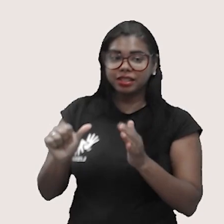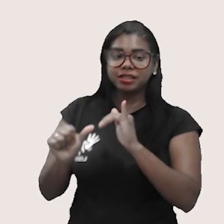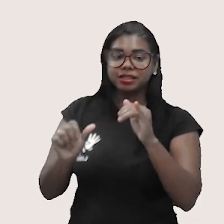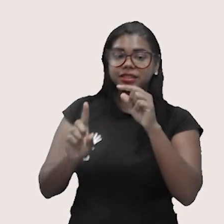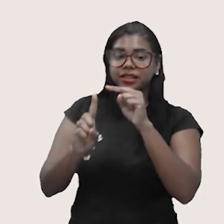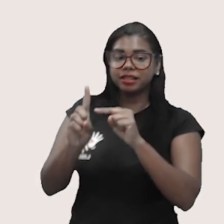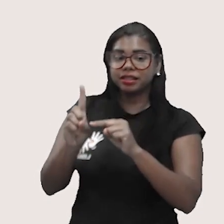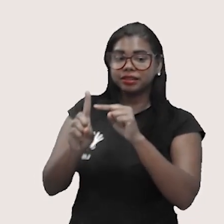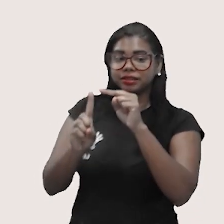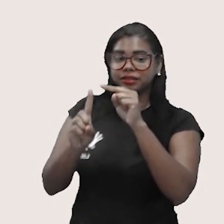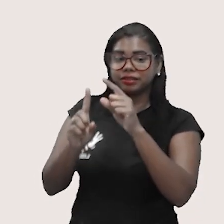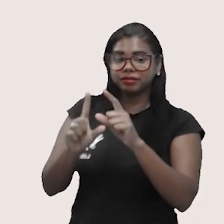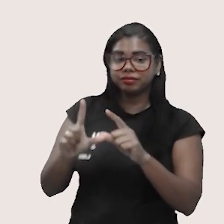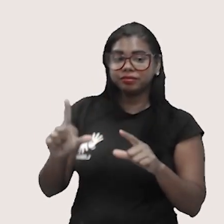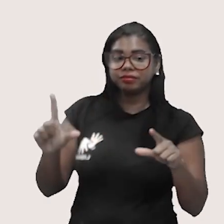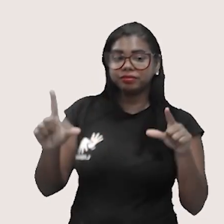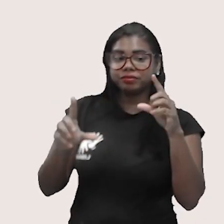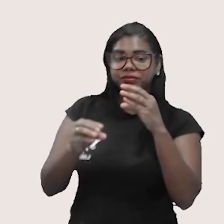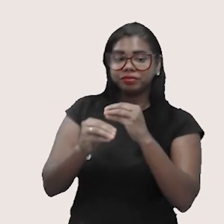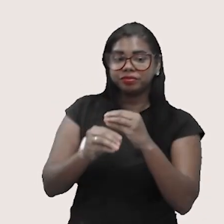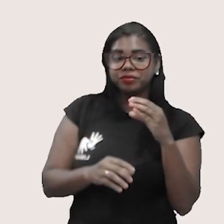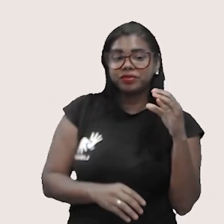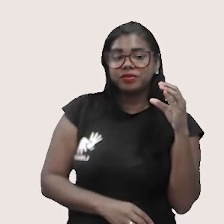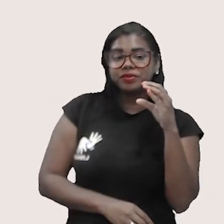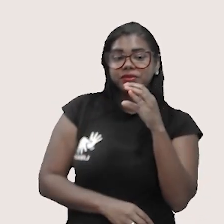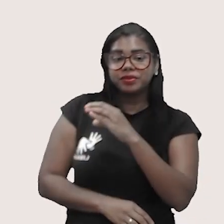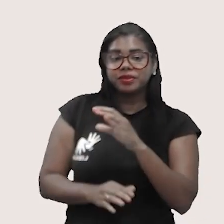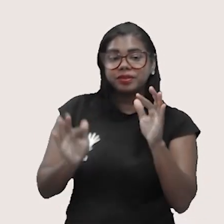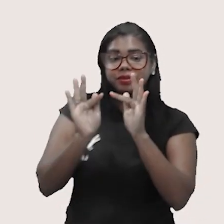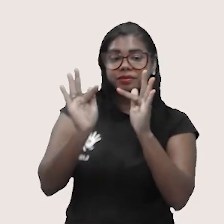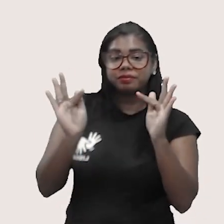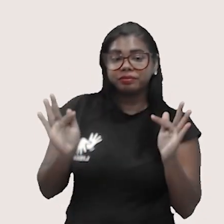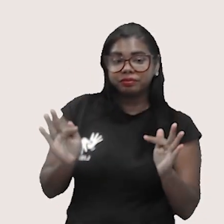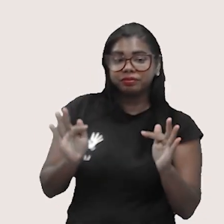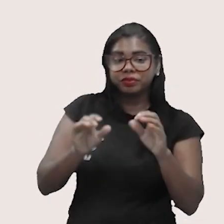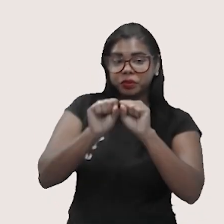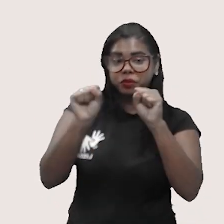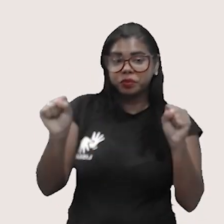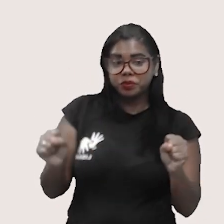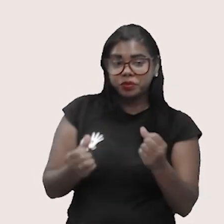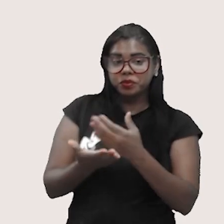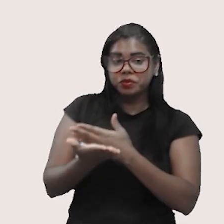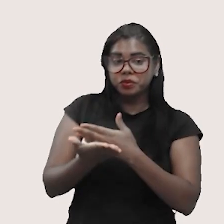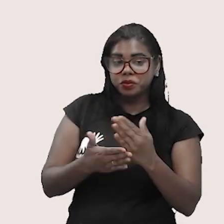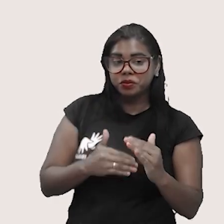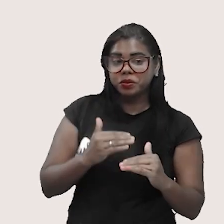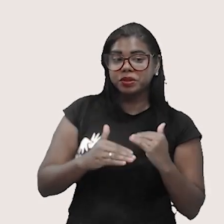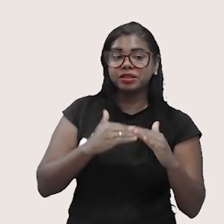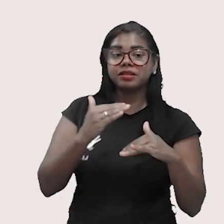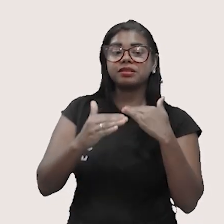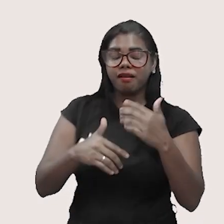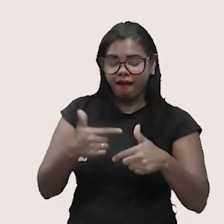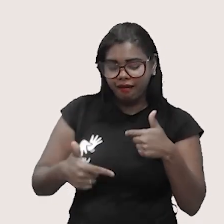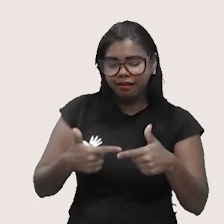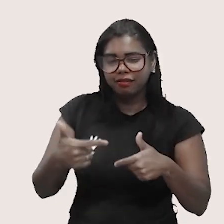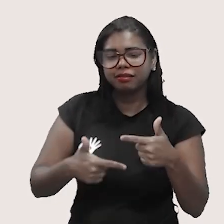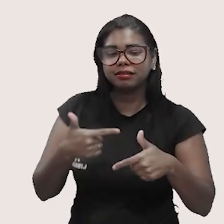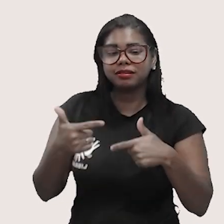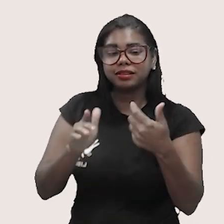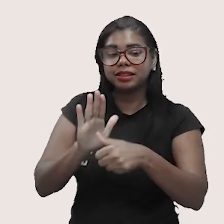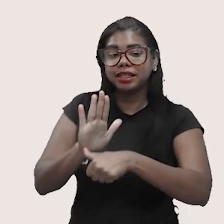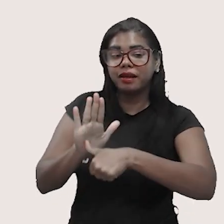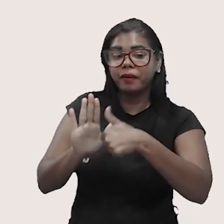acréscimo da fonte quente, fazendo com que o sistema comece a desenvolver o trabalho. Há a primeira